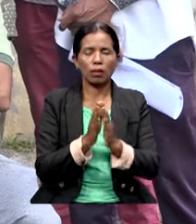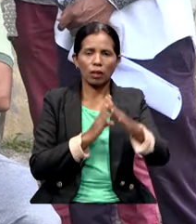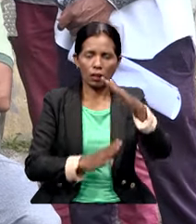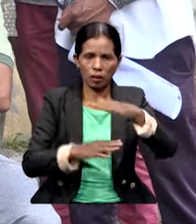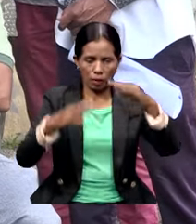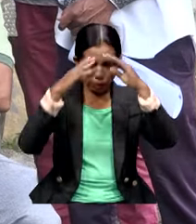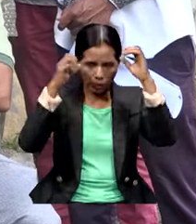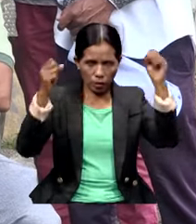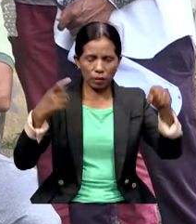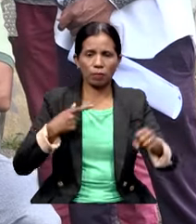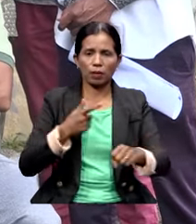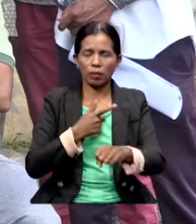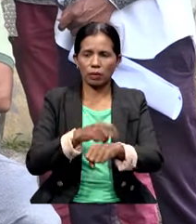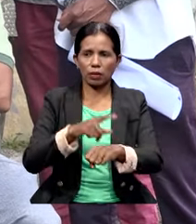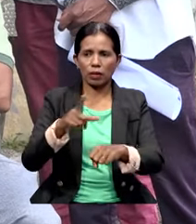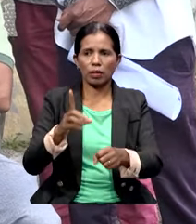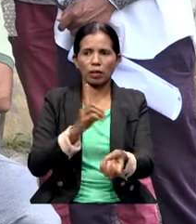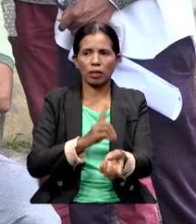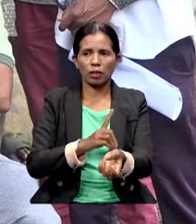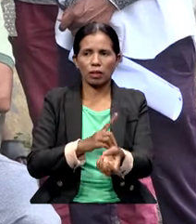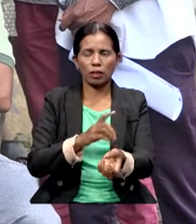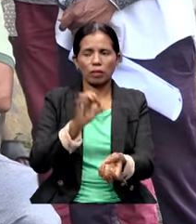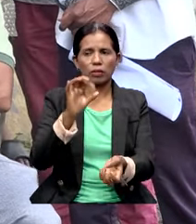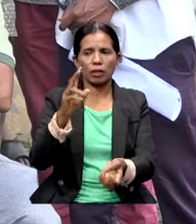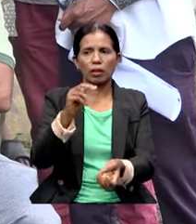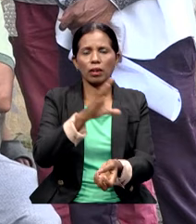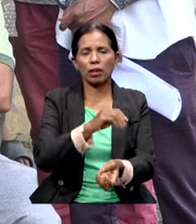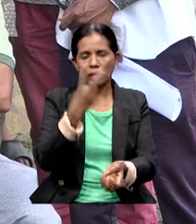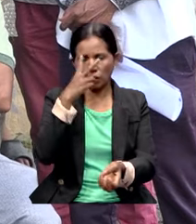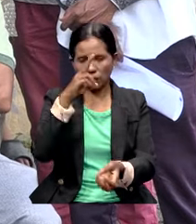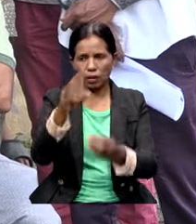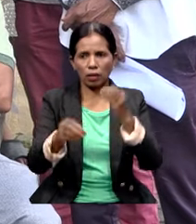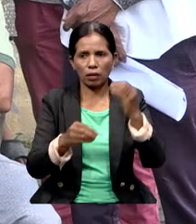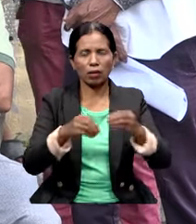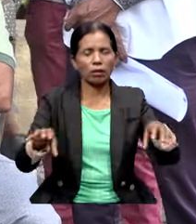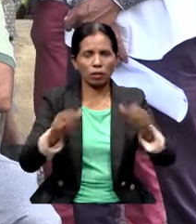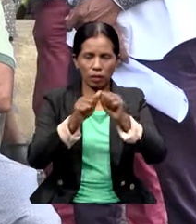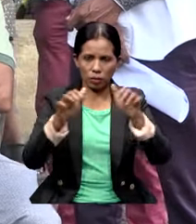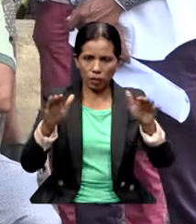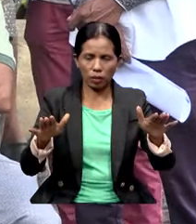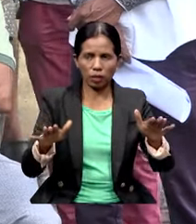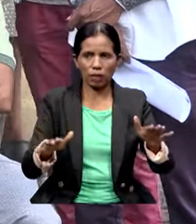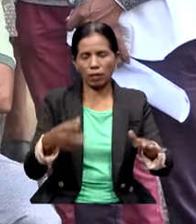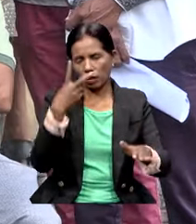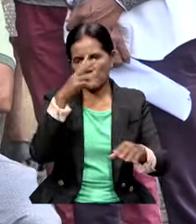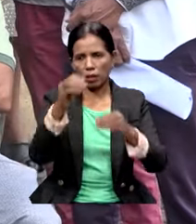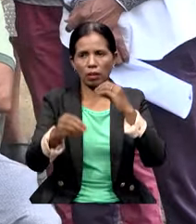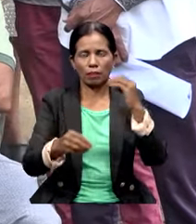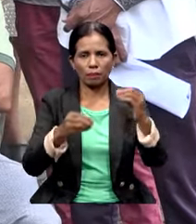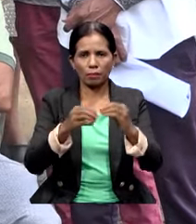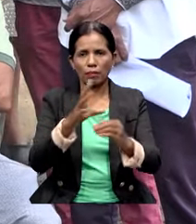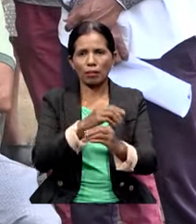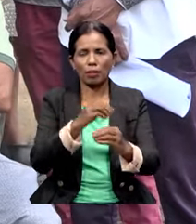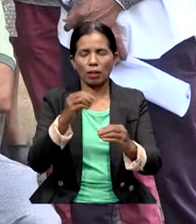do Parlamento Nacional. Doutora Fernanda Lai. Ato, toma atenção. Para serviço de administração. Ou correspondência do Parlamento